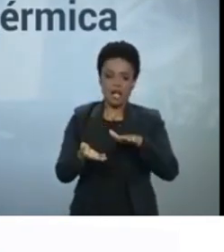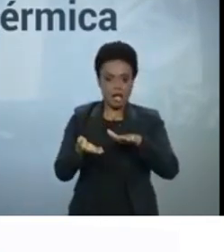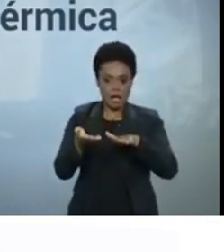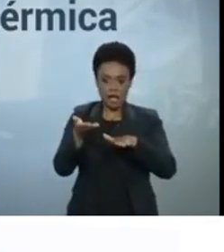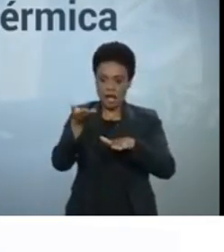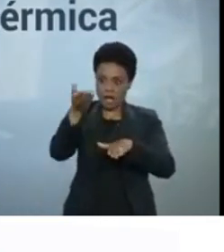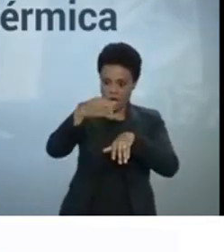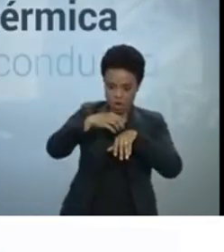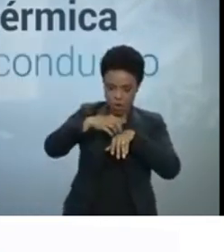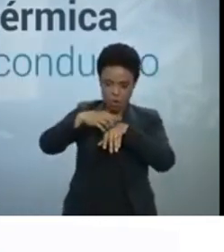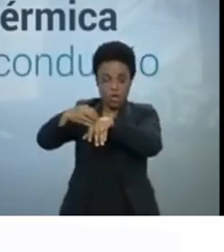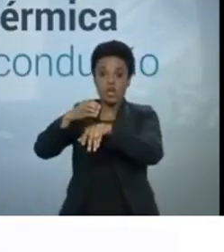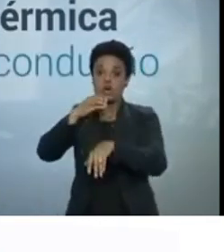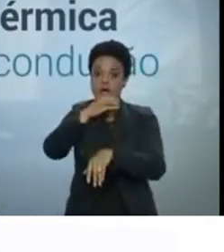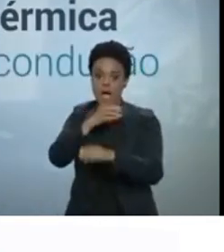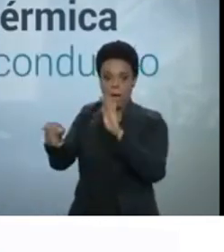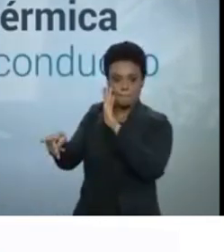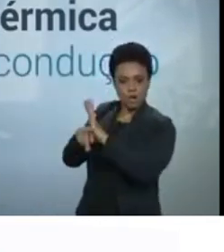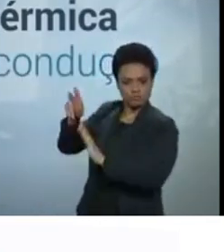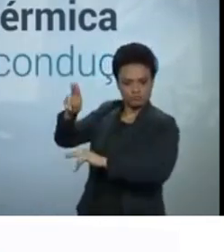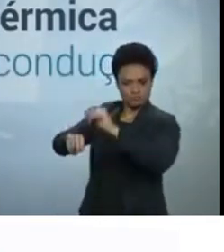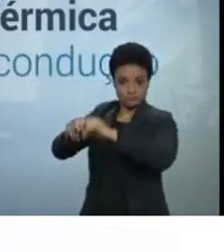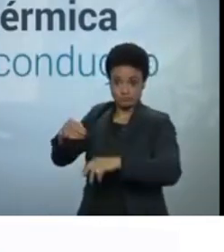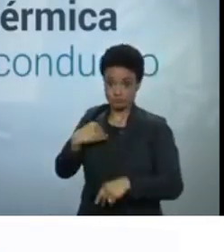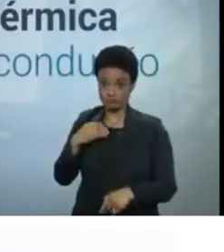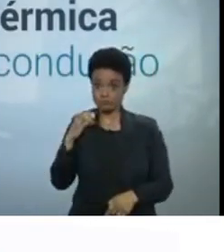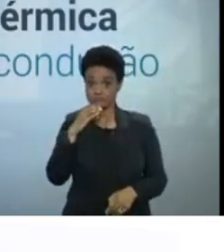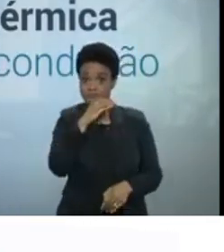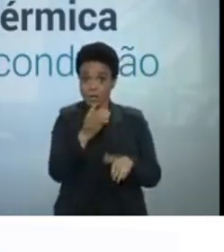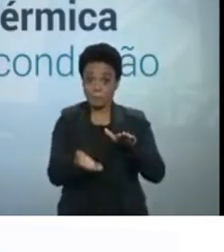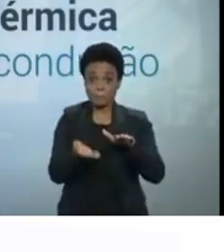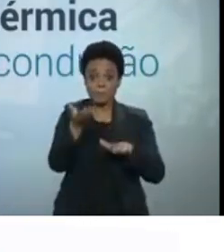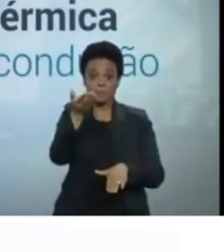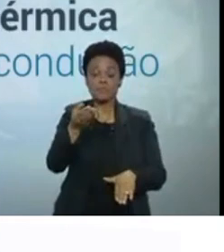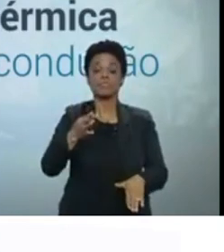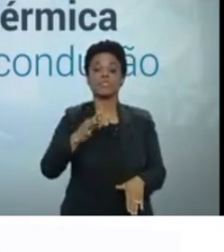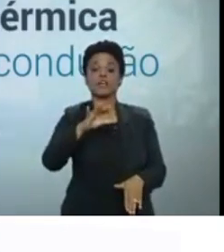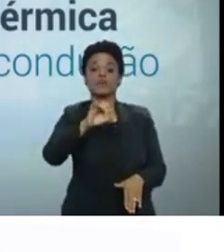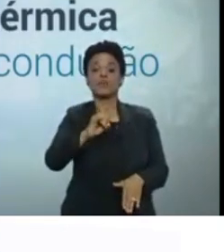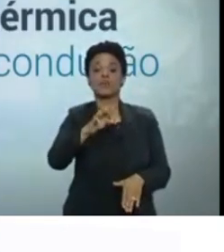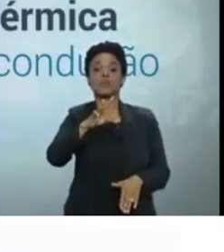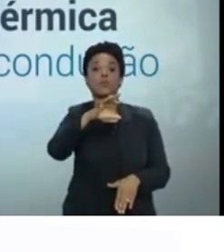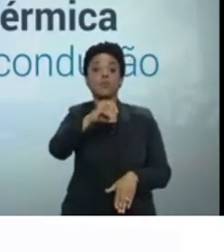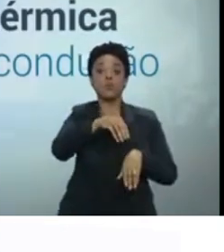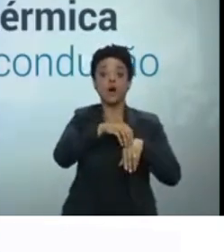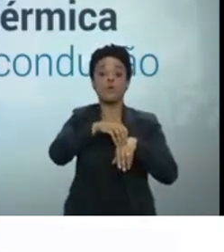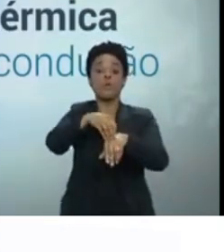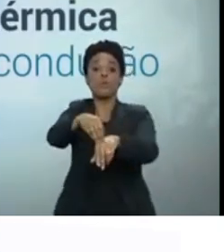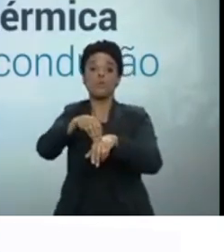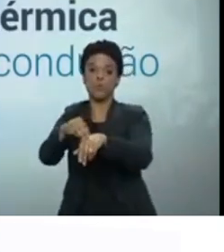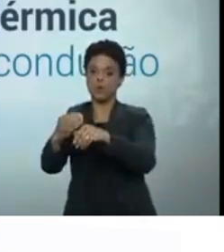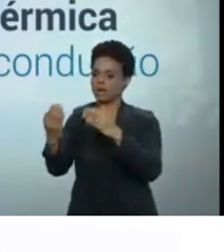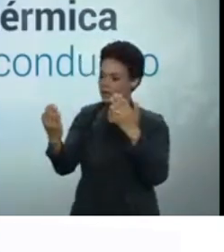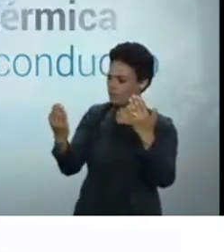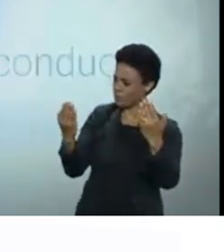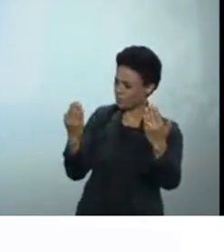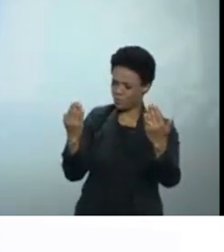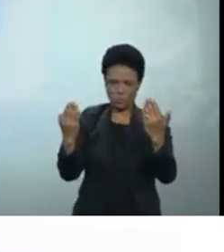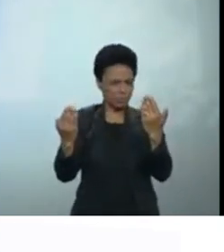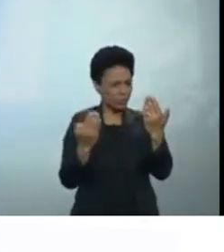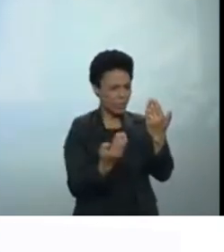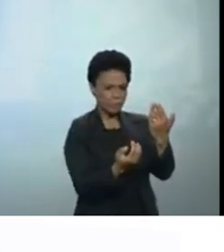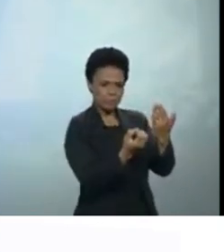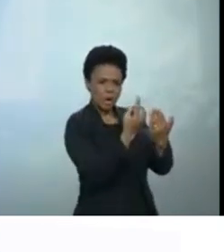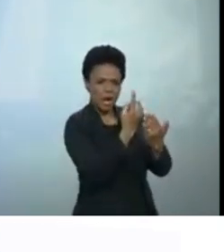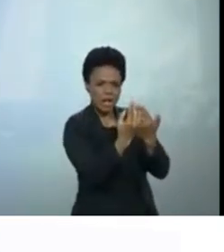condutividade térmica do material, aumento também o fluxo térmico por condução. Comparando 1 a 1, também